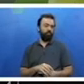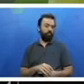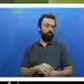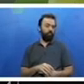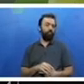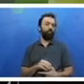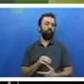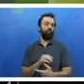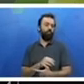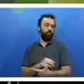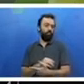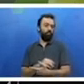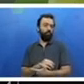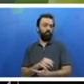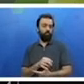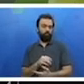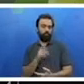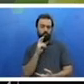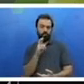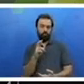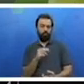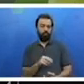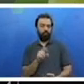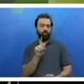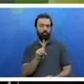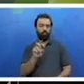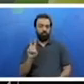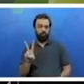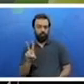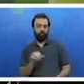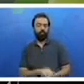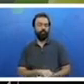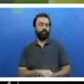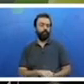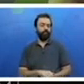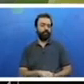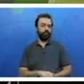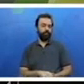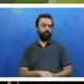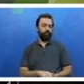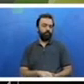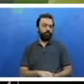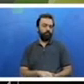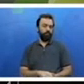Dividindo, vai dar 12, ok?